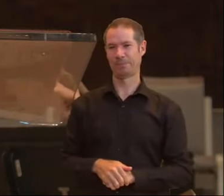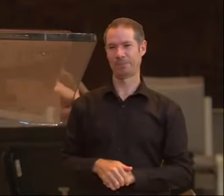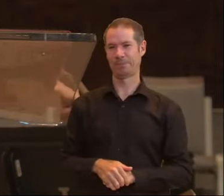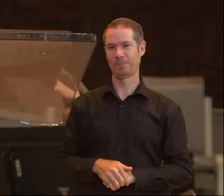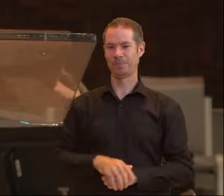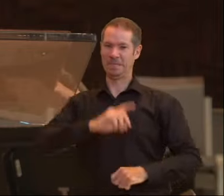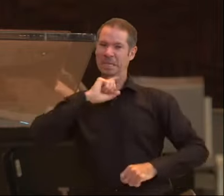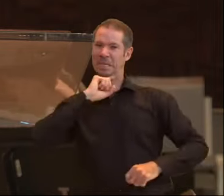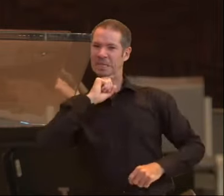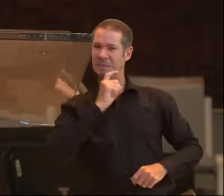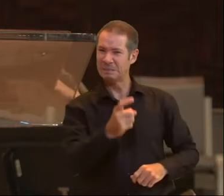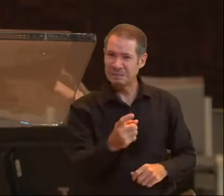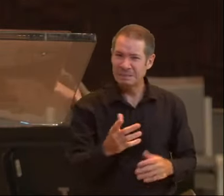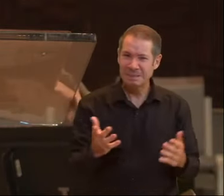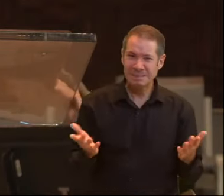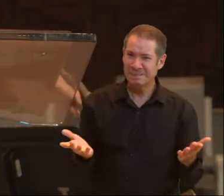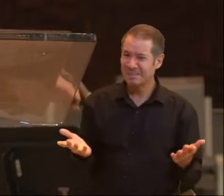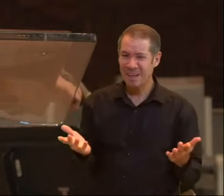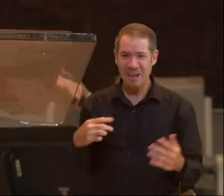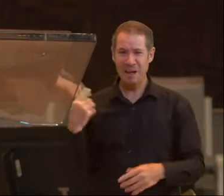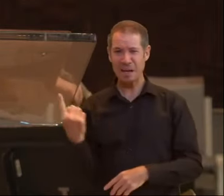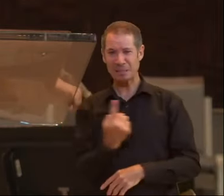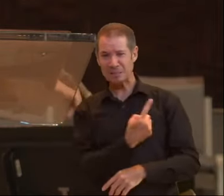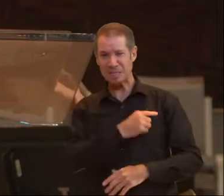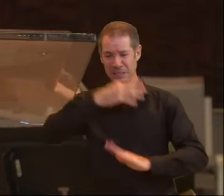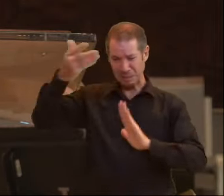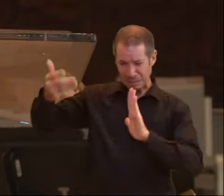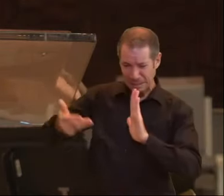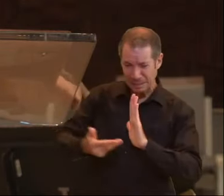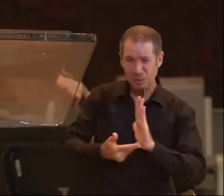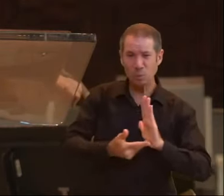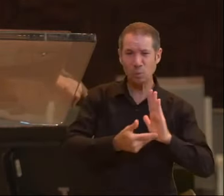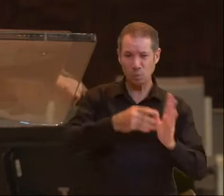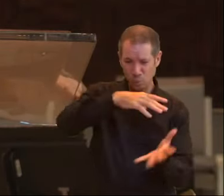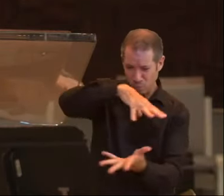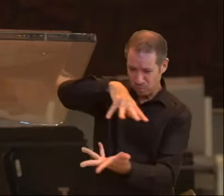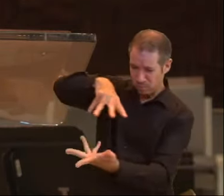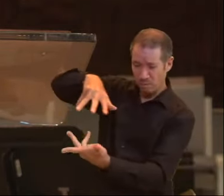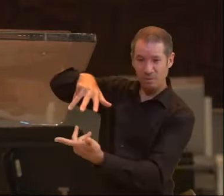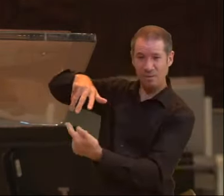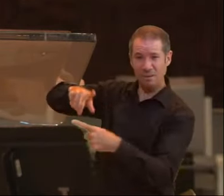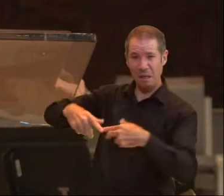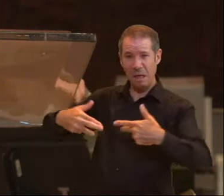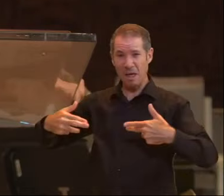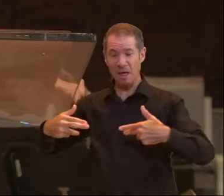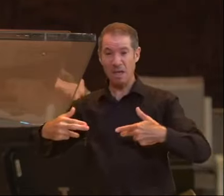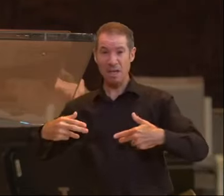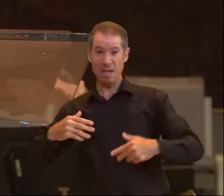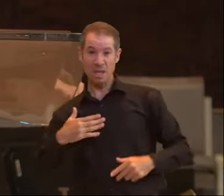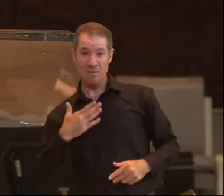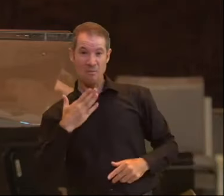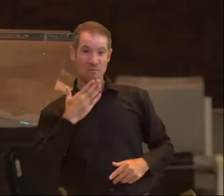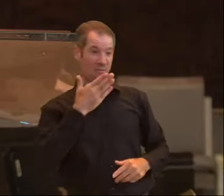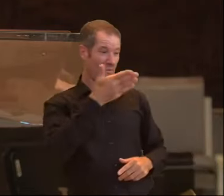Não adianta, meus irmãos, a gente ter tudo aqui na terra e ir para o inferno.